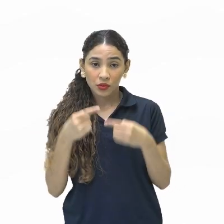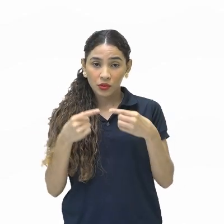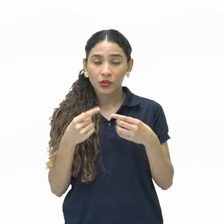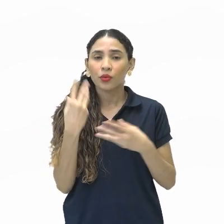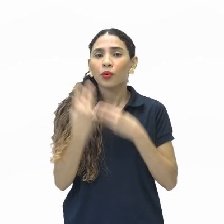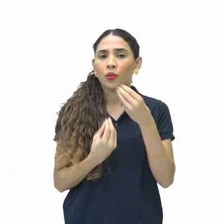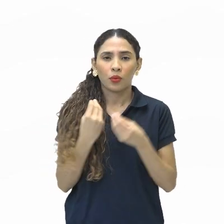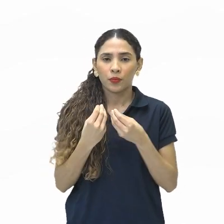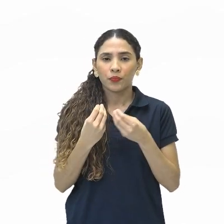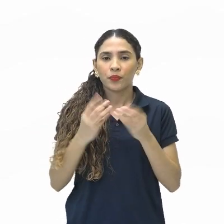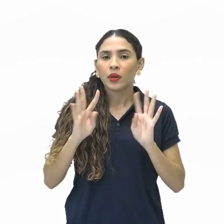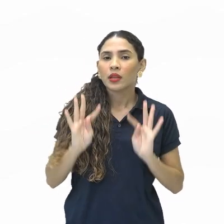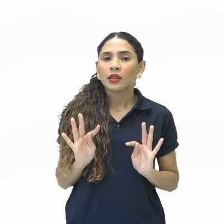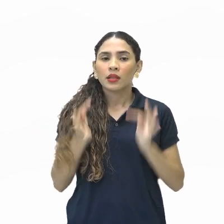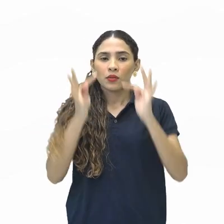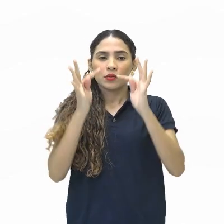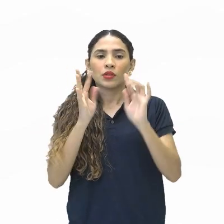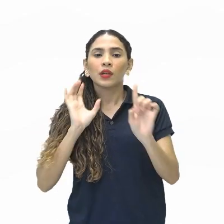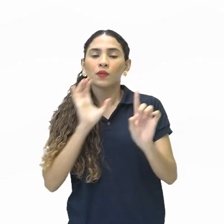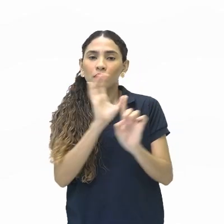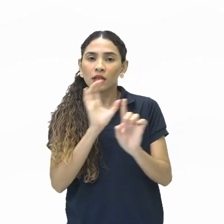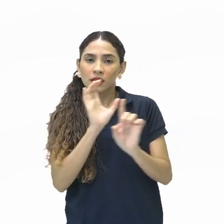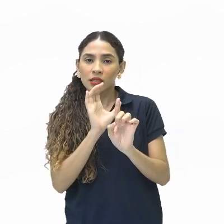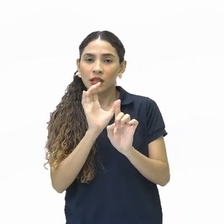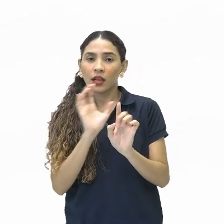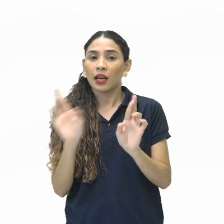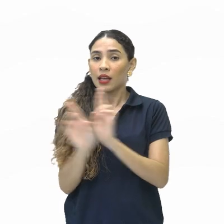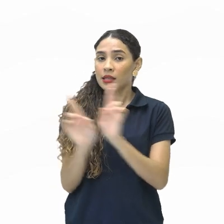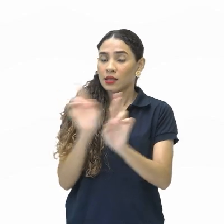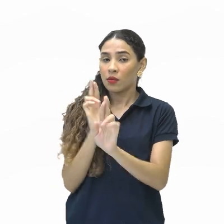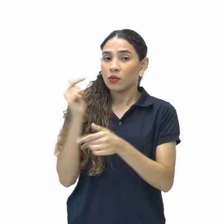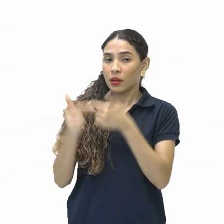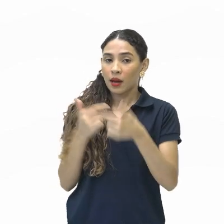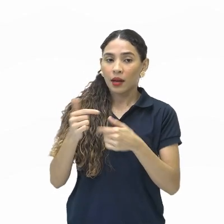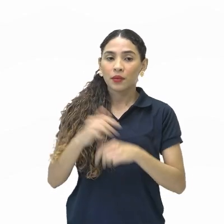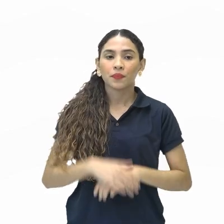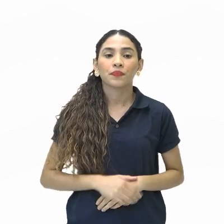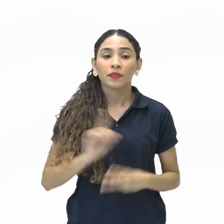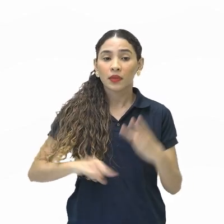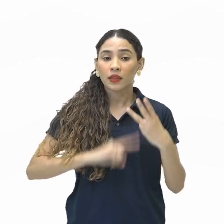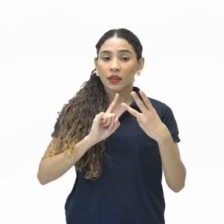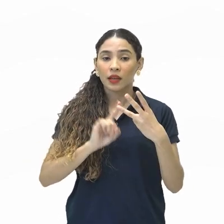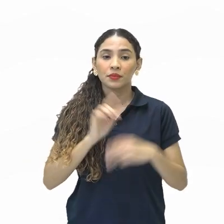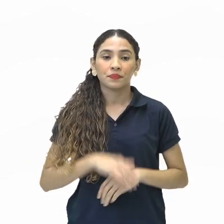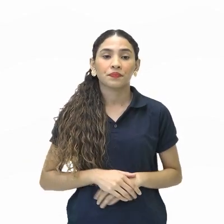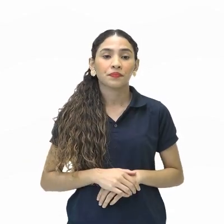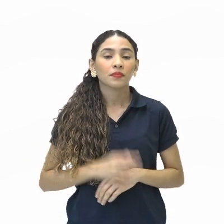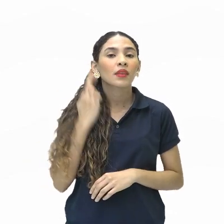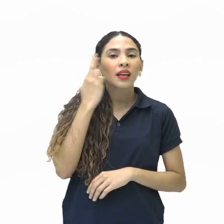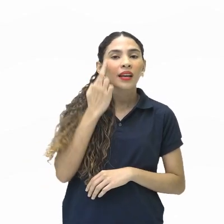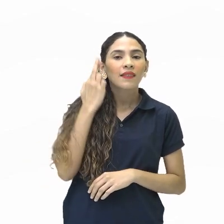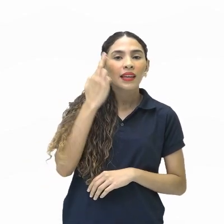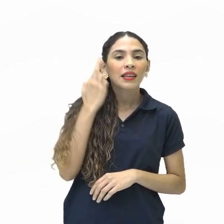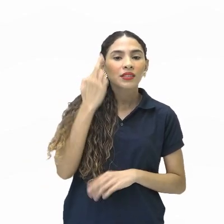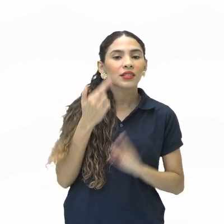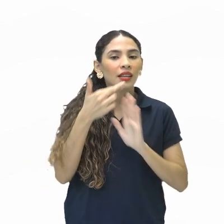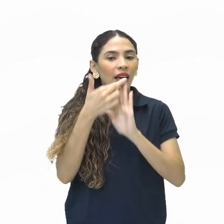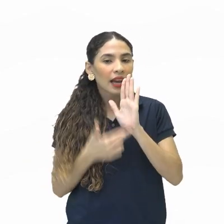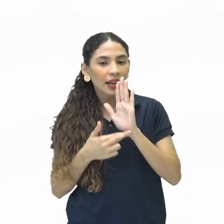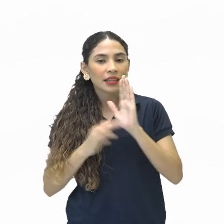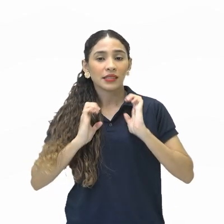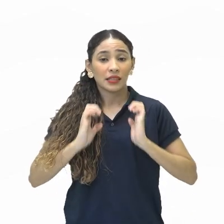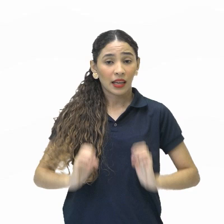como a tecnologia influencia as relações de trabalho. 3, refletir sobre